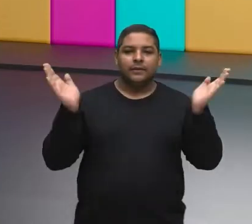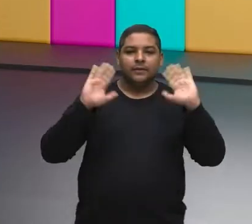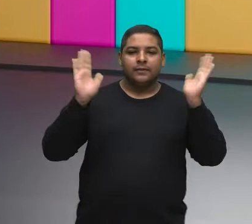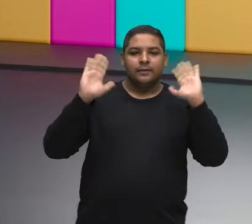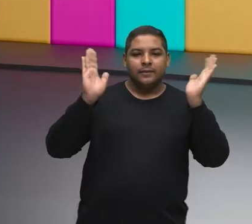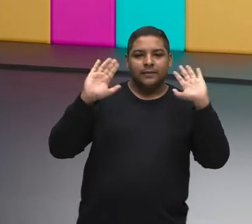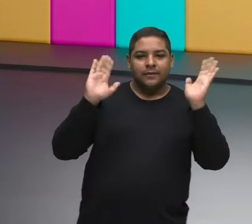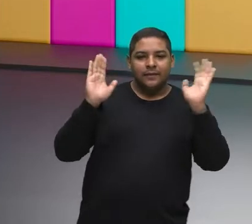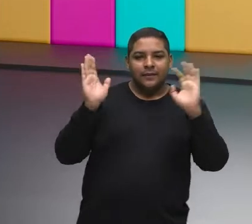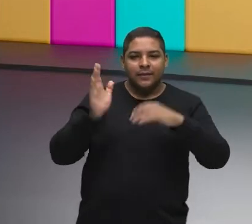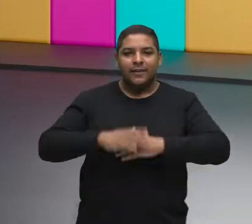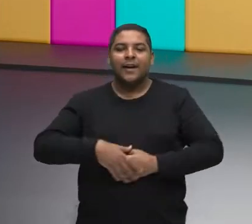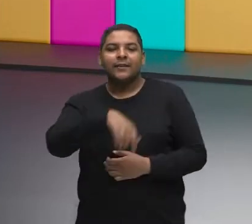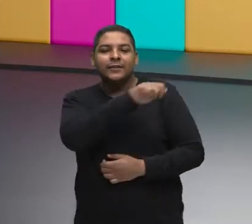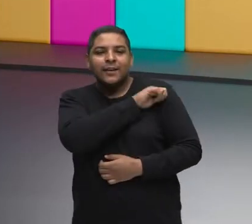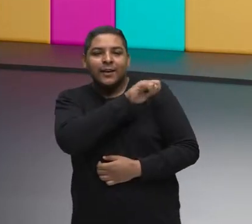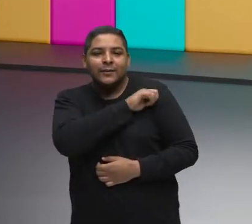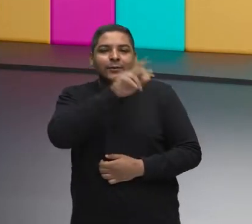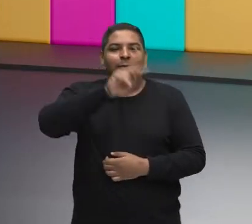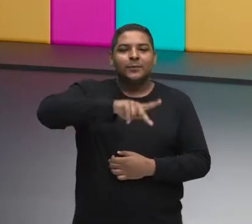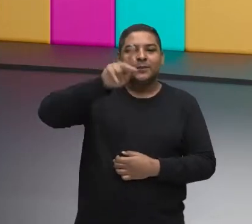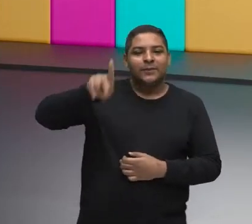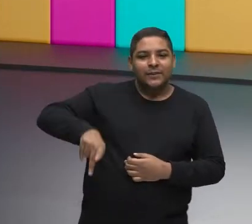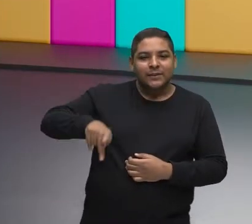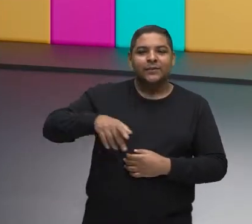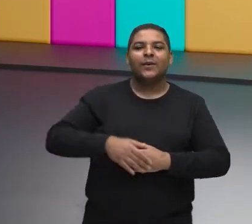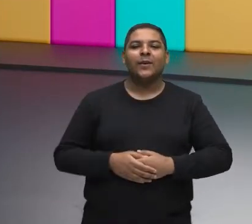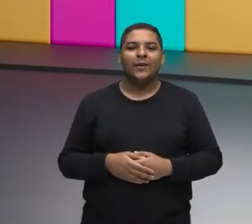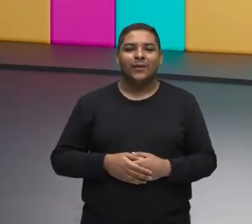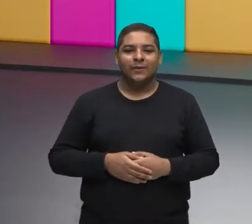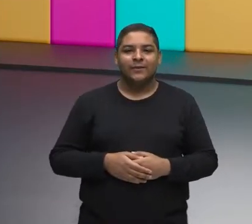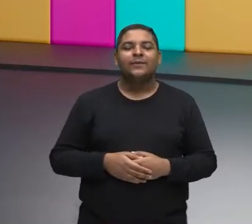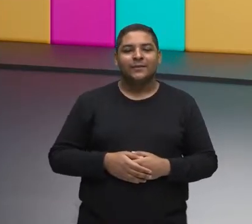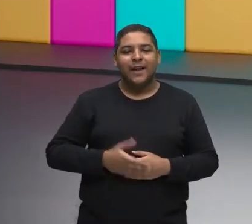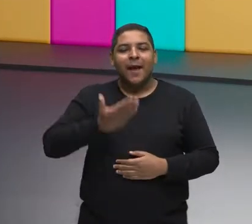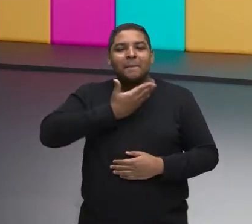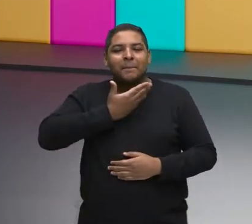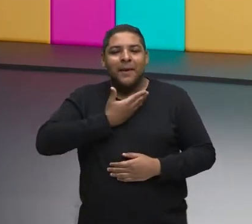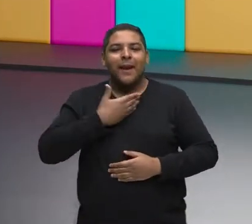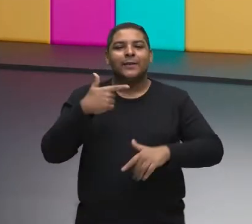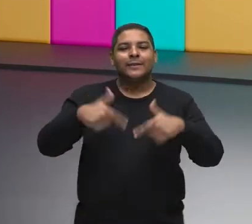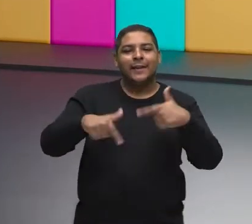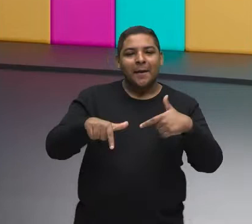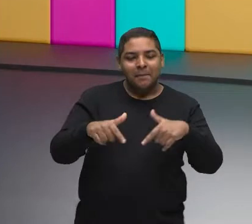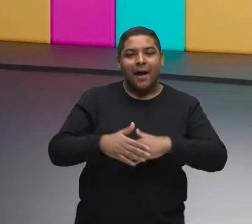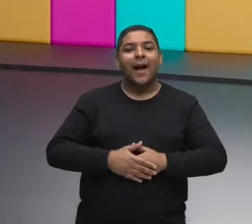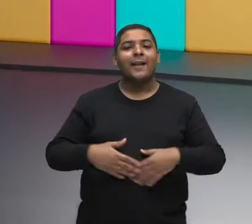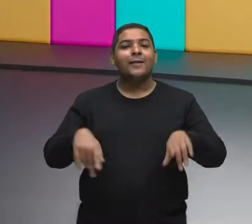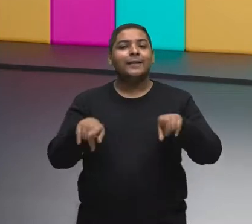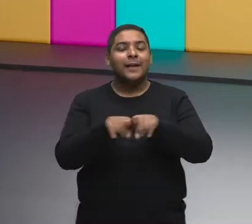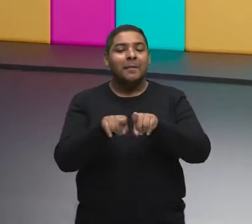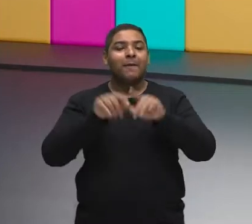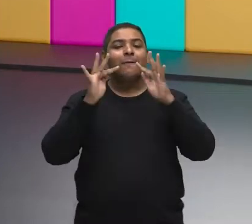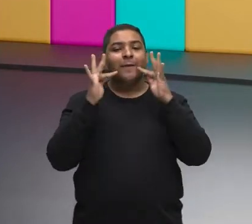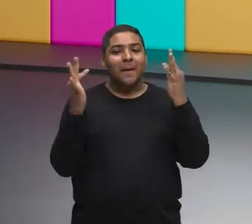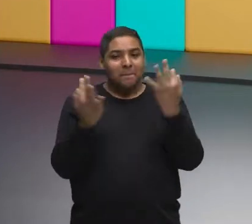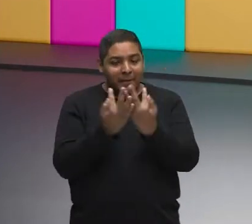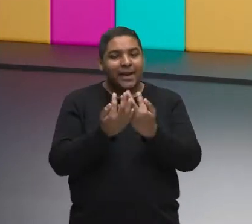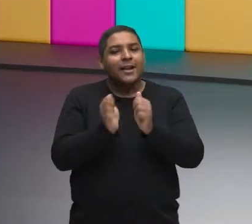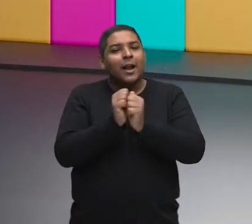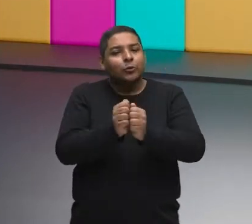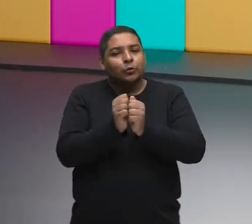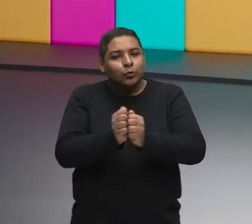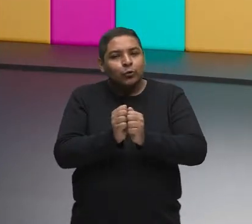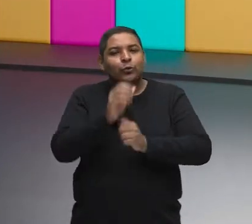Olá, meus queridos alunos, professores, meus colegas de trabalho e nossos pais, né, que estão sempre acompanhando as nossas crianças